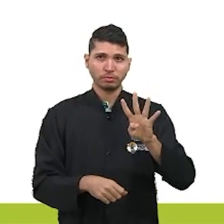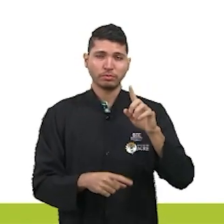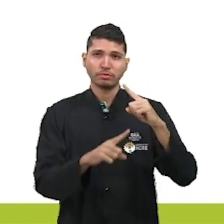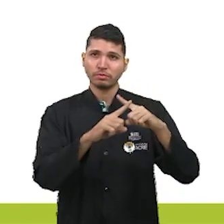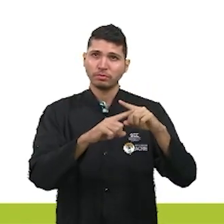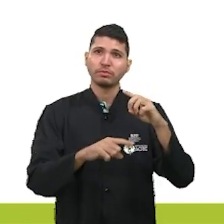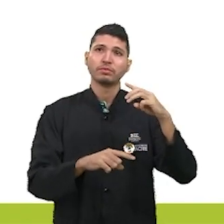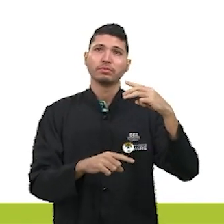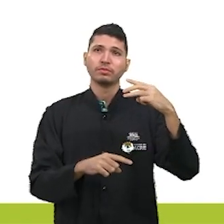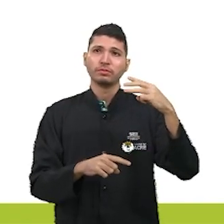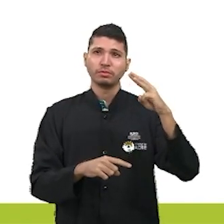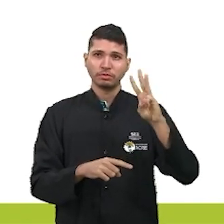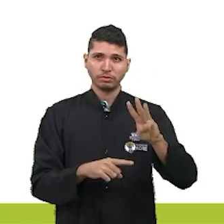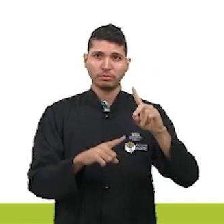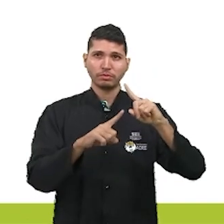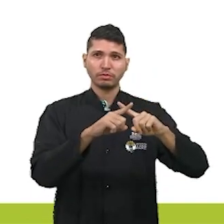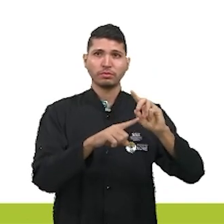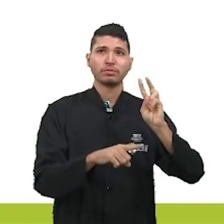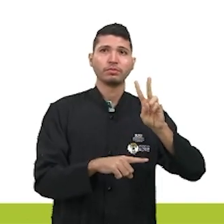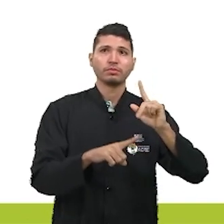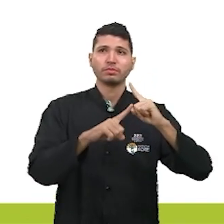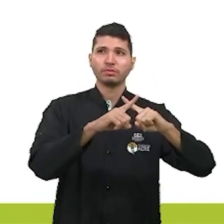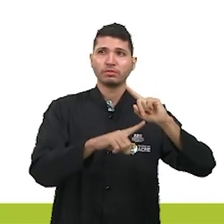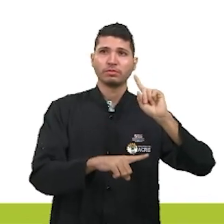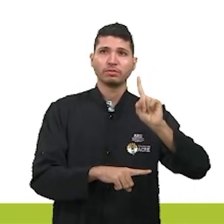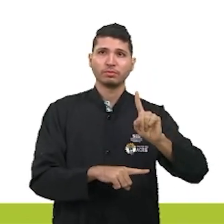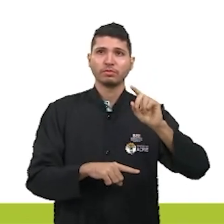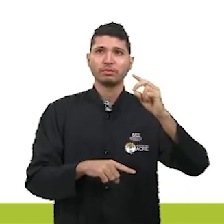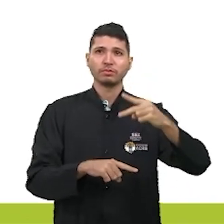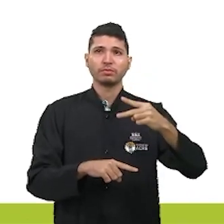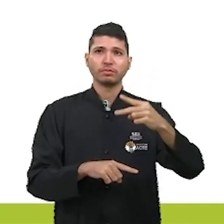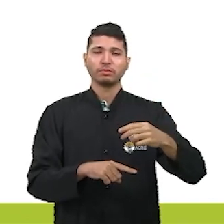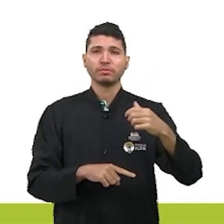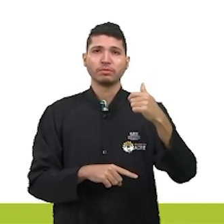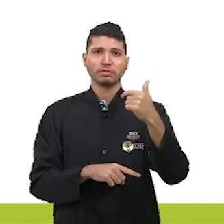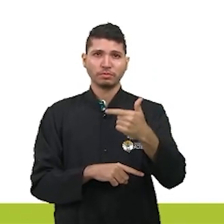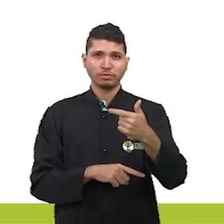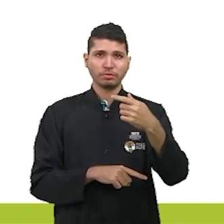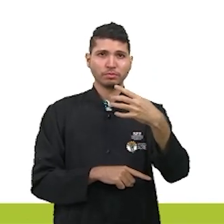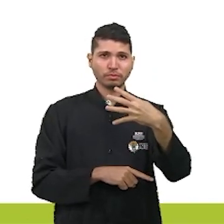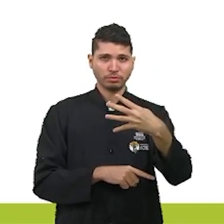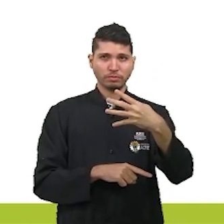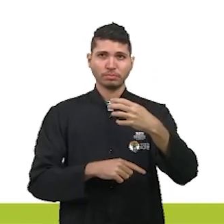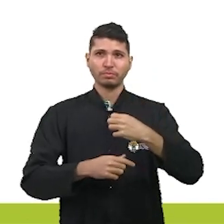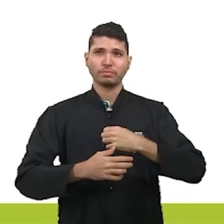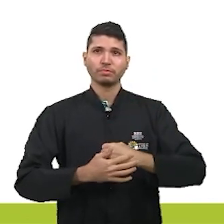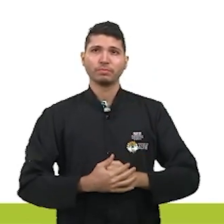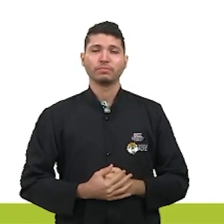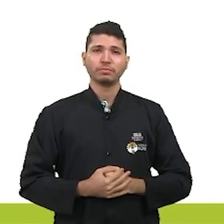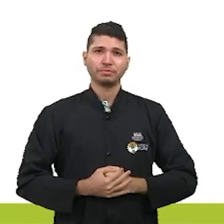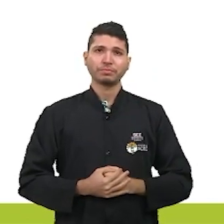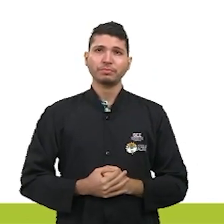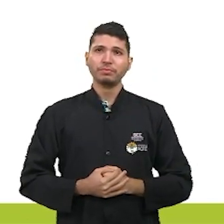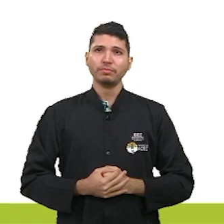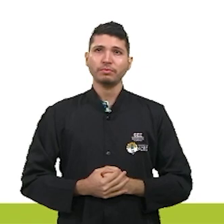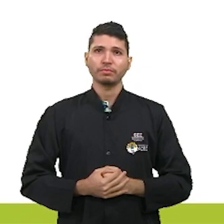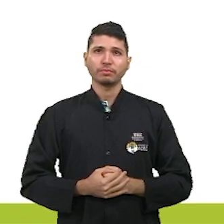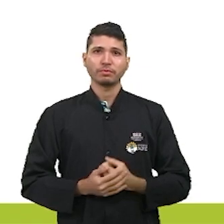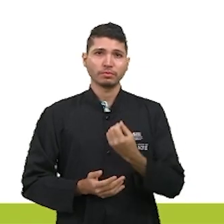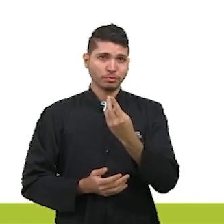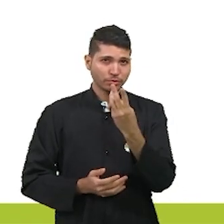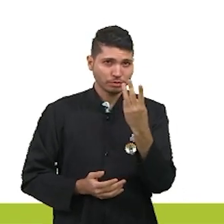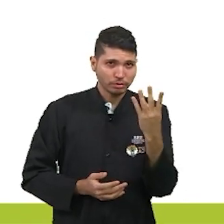1, 24. E assim por diante. Para N